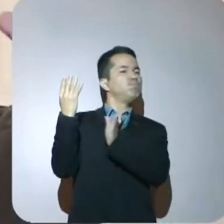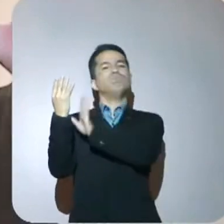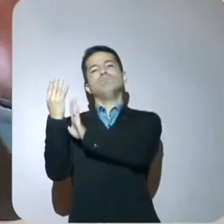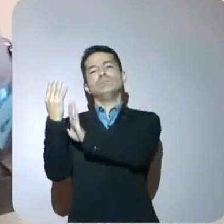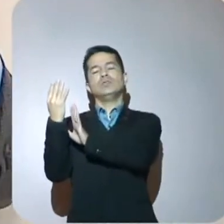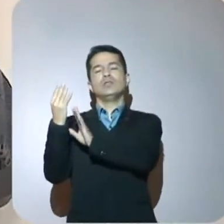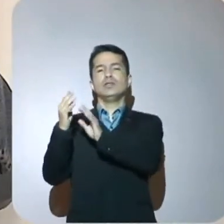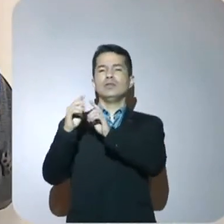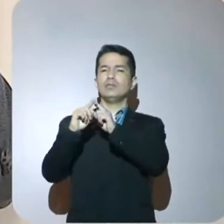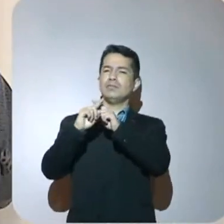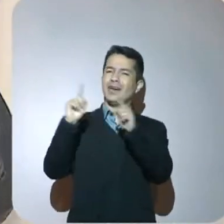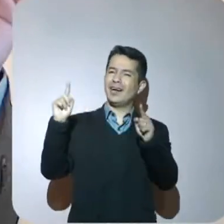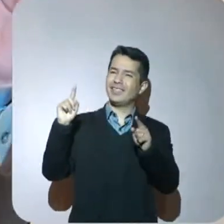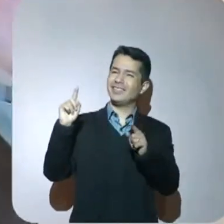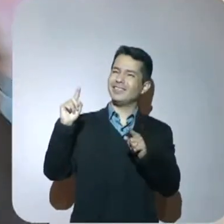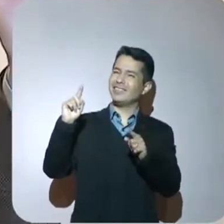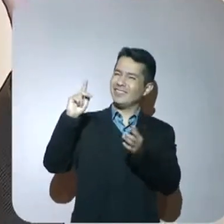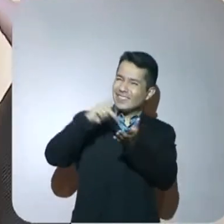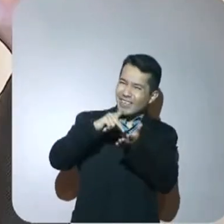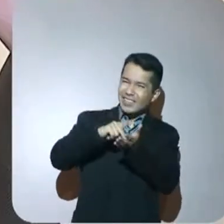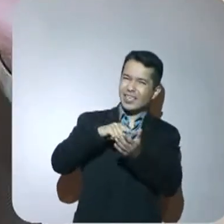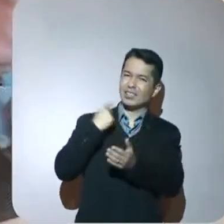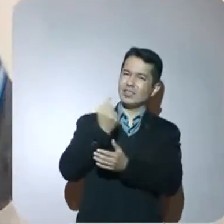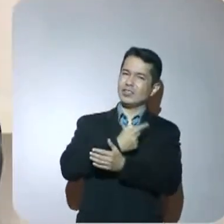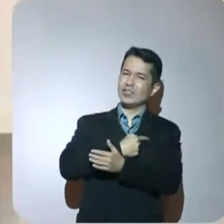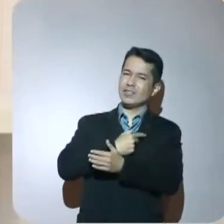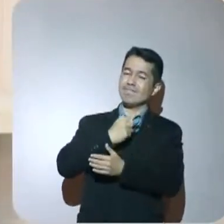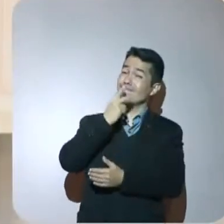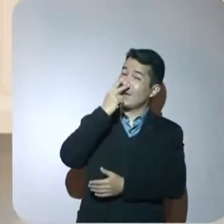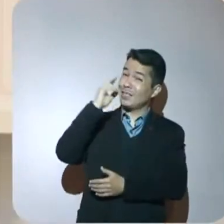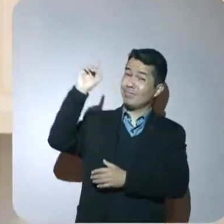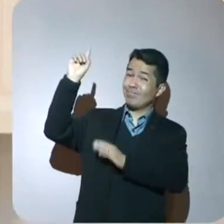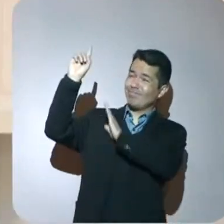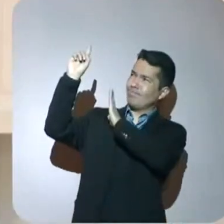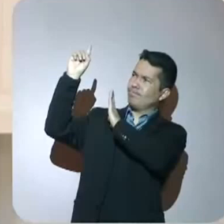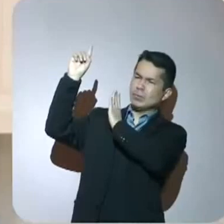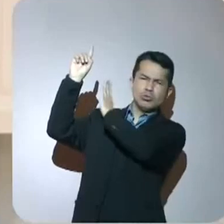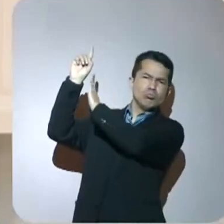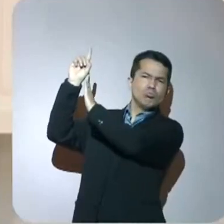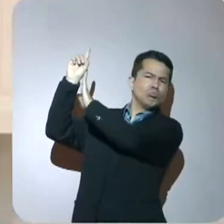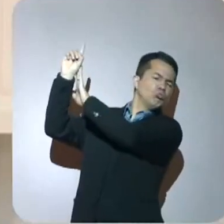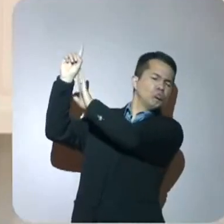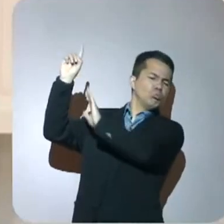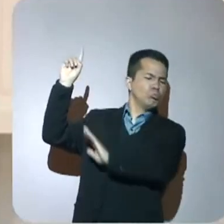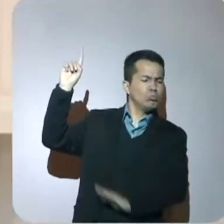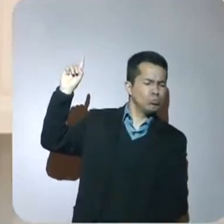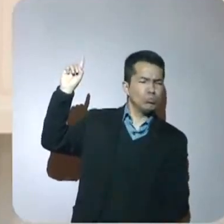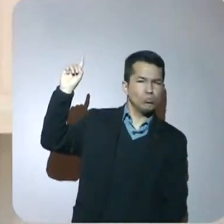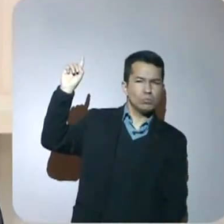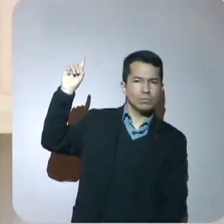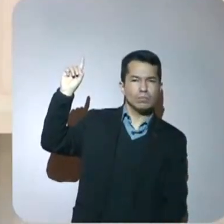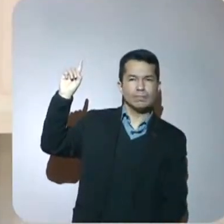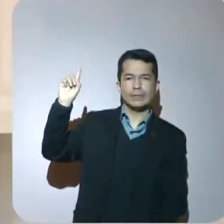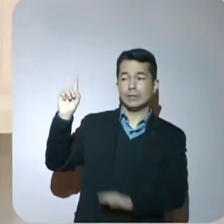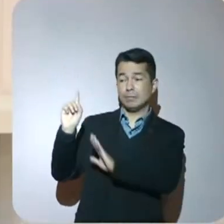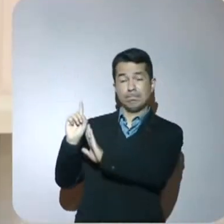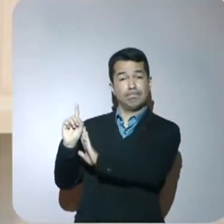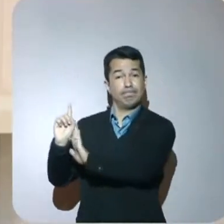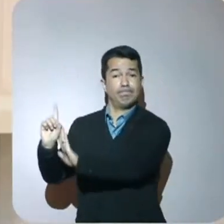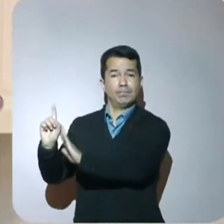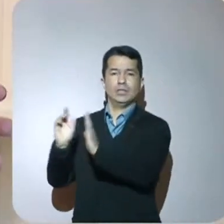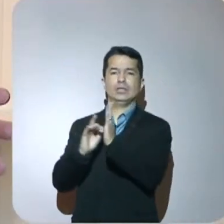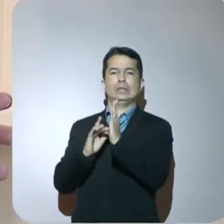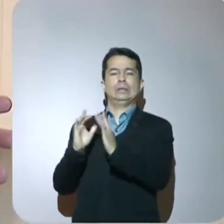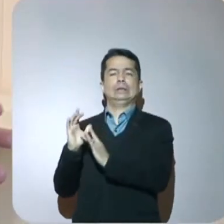os irmãos e toda a comunhão com o povo de Deus. E às vezes abandona Jesus, sabe? Porque quando a gente